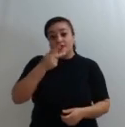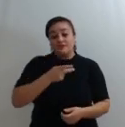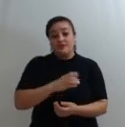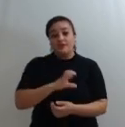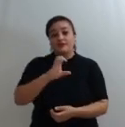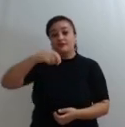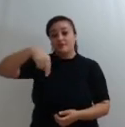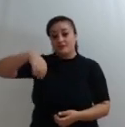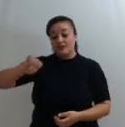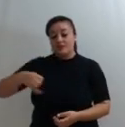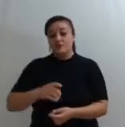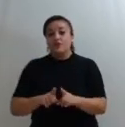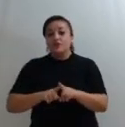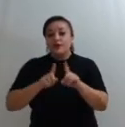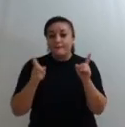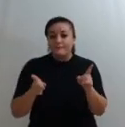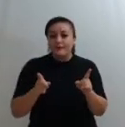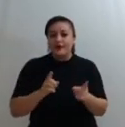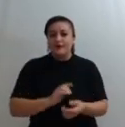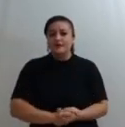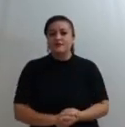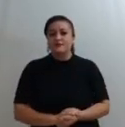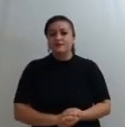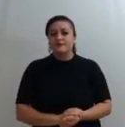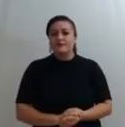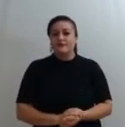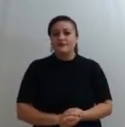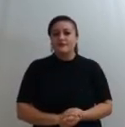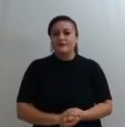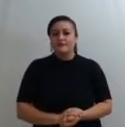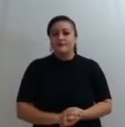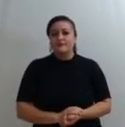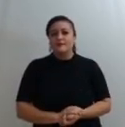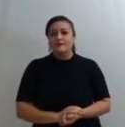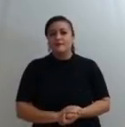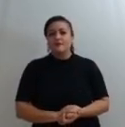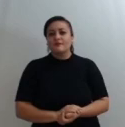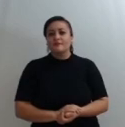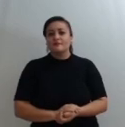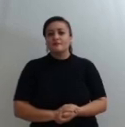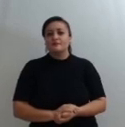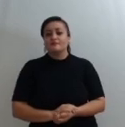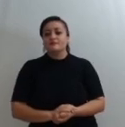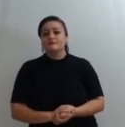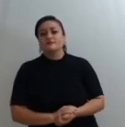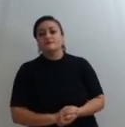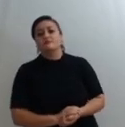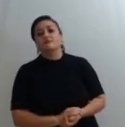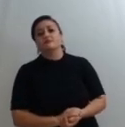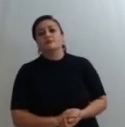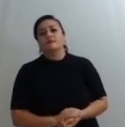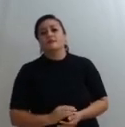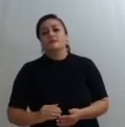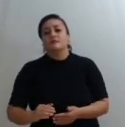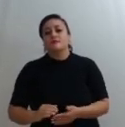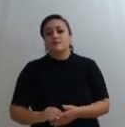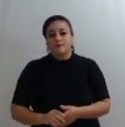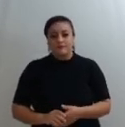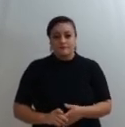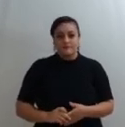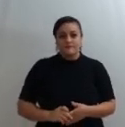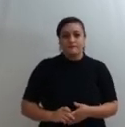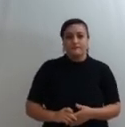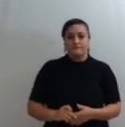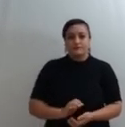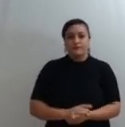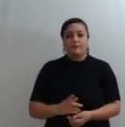o procedimento administrativo correcional, de acordo com a Luman, e nós